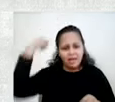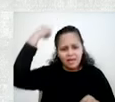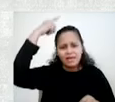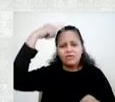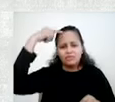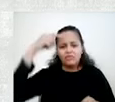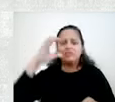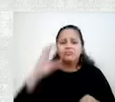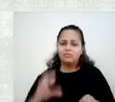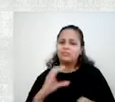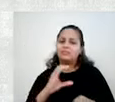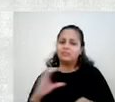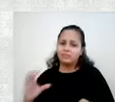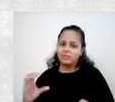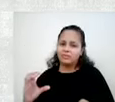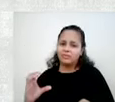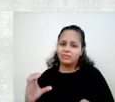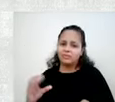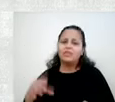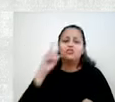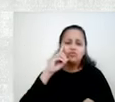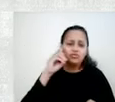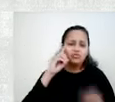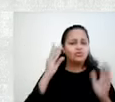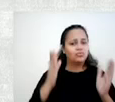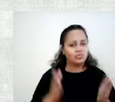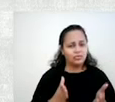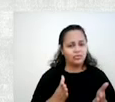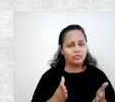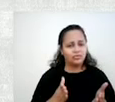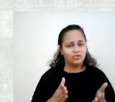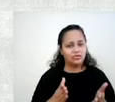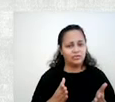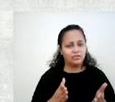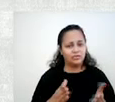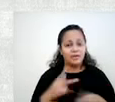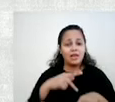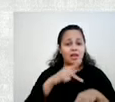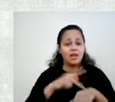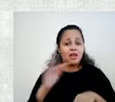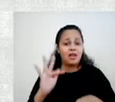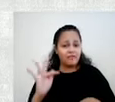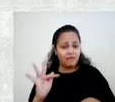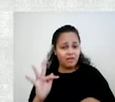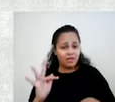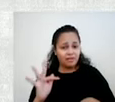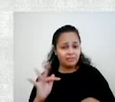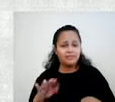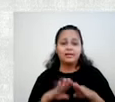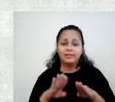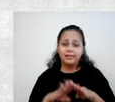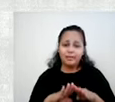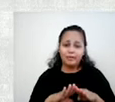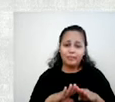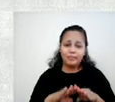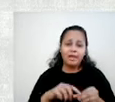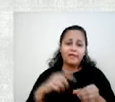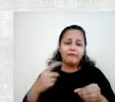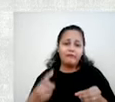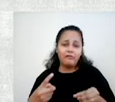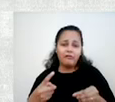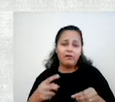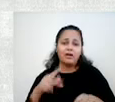pelos católicos até os dias atuais, na França e fora da França, ok?